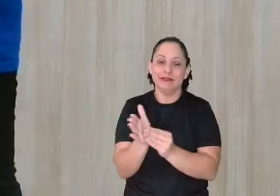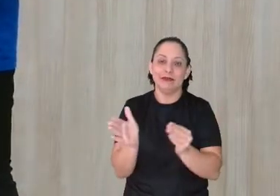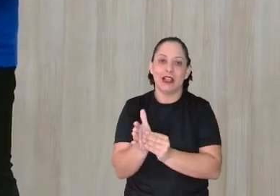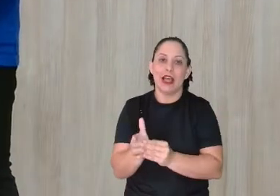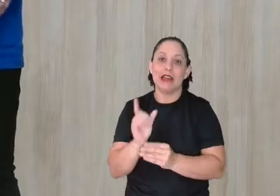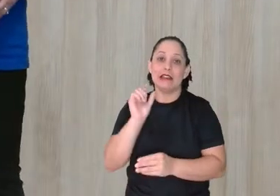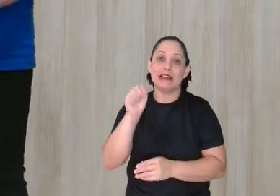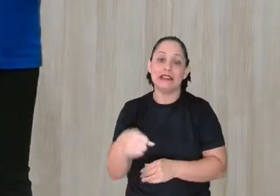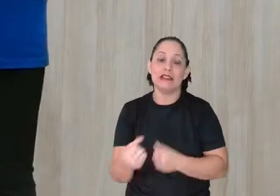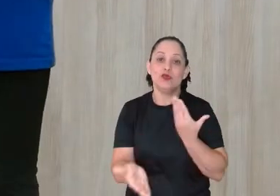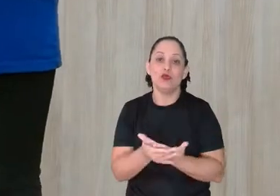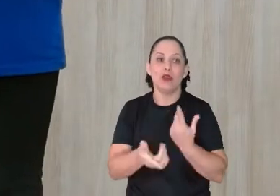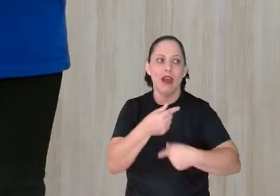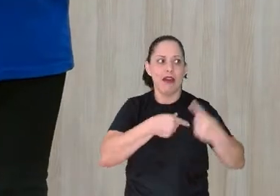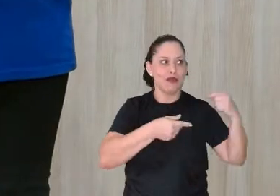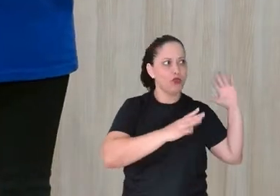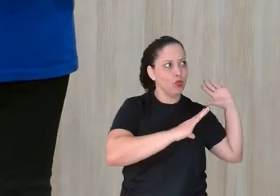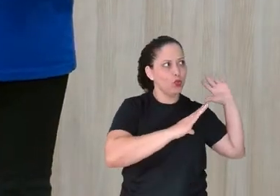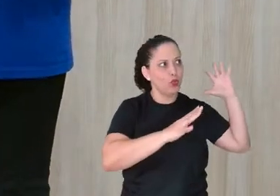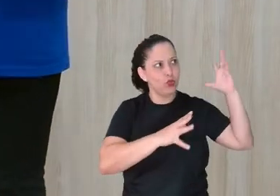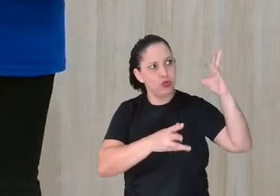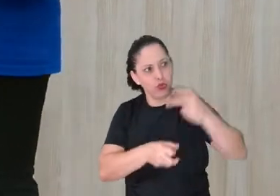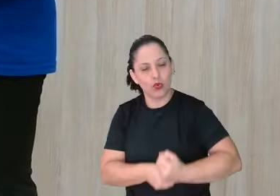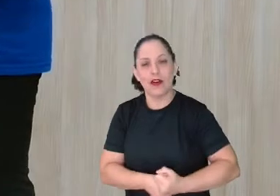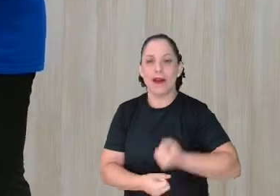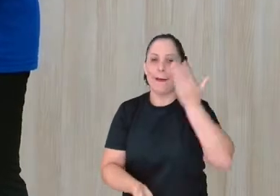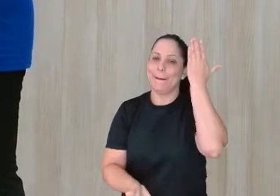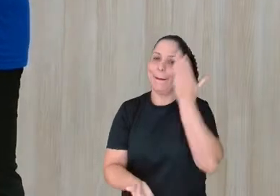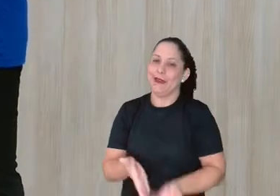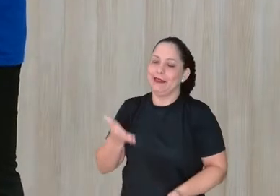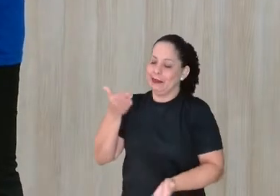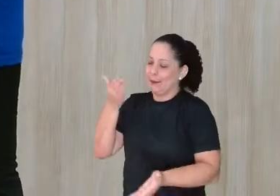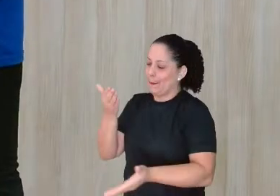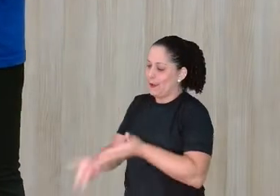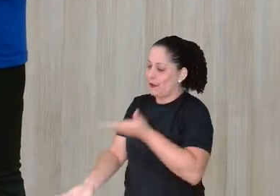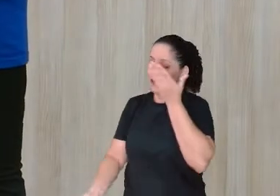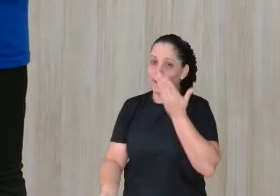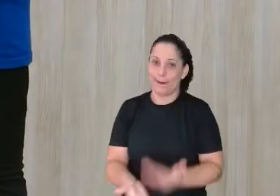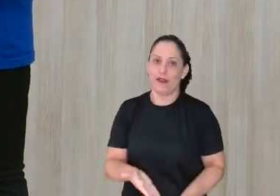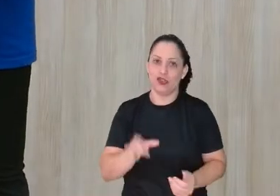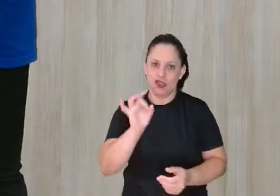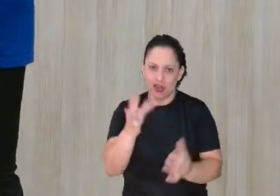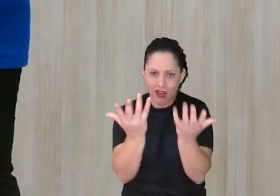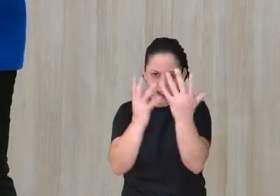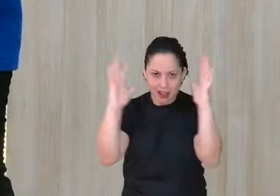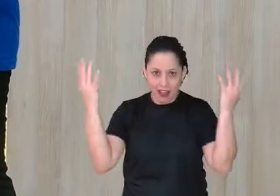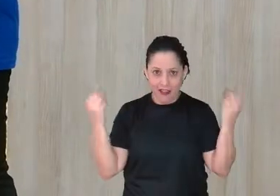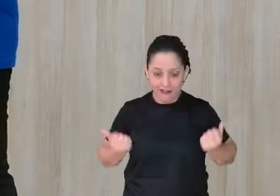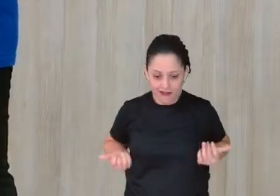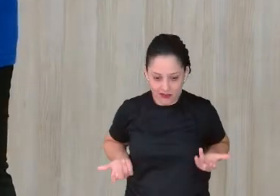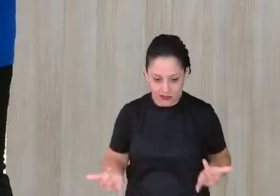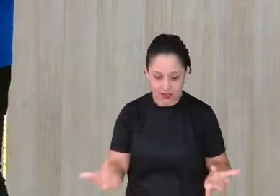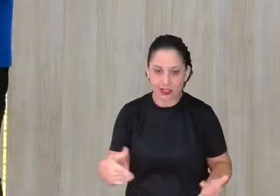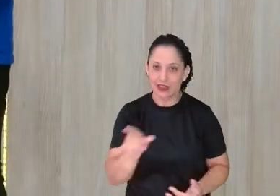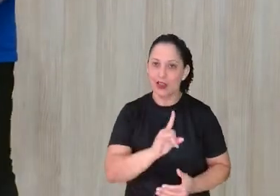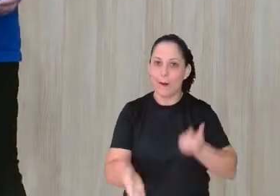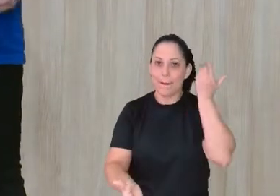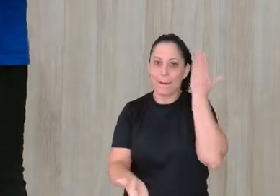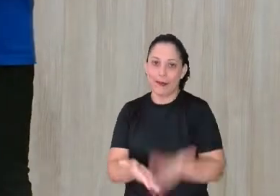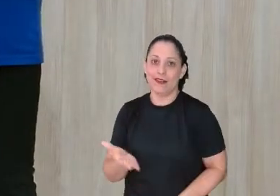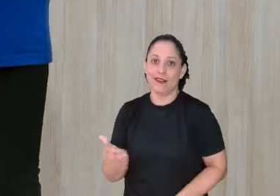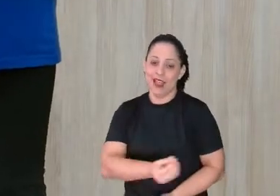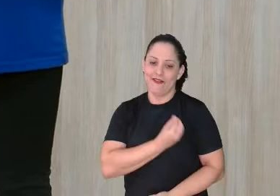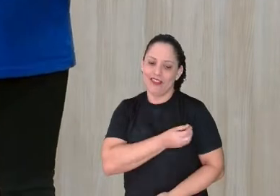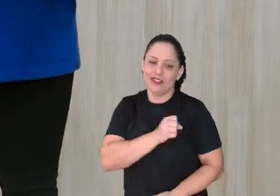tempo, nós vamos ver que já perdemos muito. E quando a gente não perde só a vegetação, a gente perde toda a vida, né?